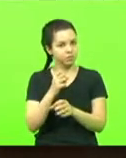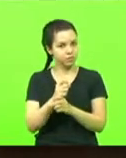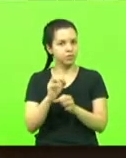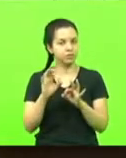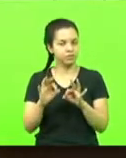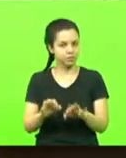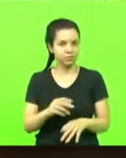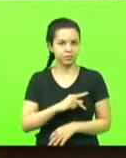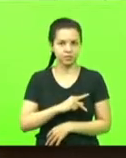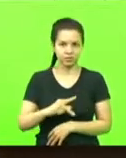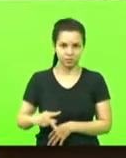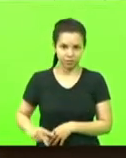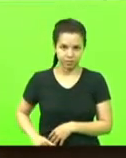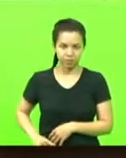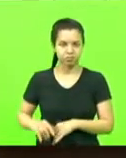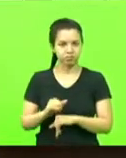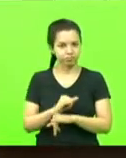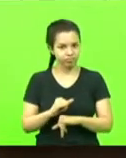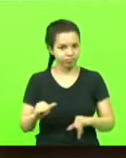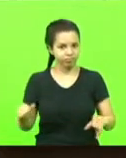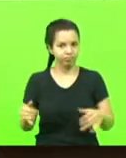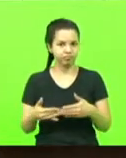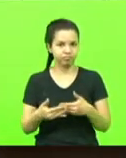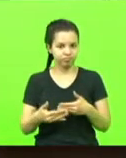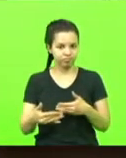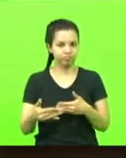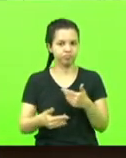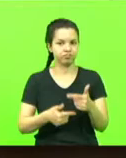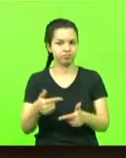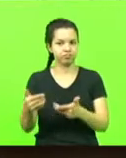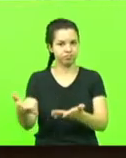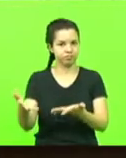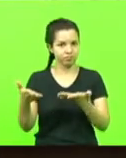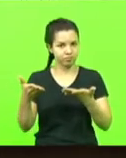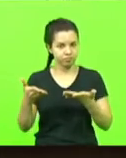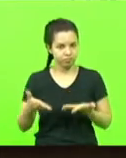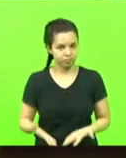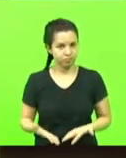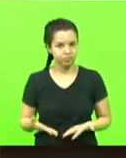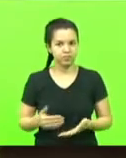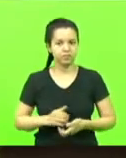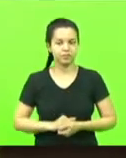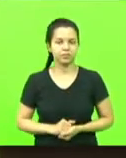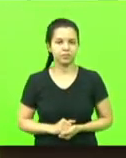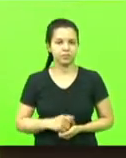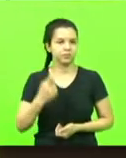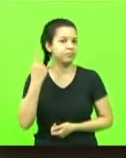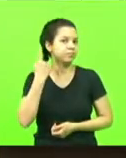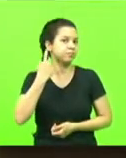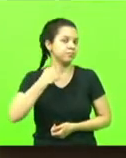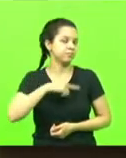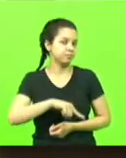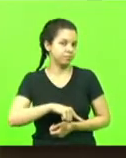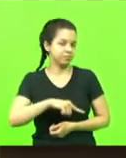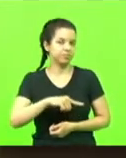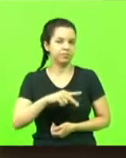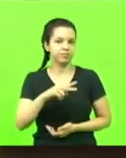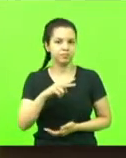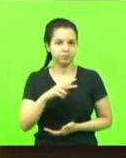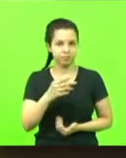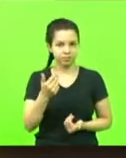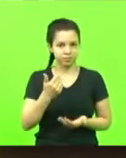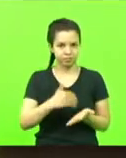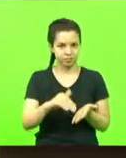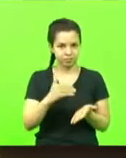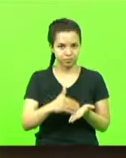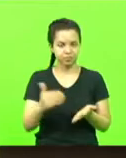senhor presidente declarou abertos os trabalhos e convidou o senhor Silvio Drevec para, como secretário ad